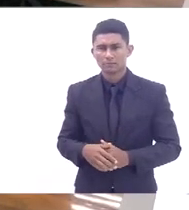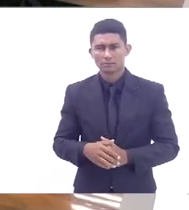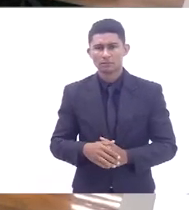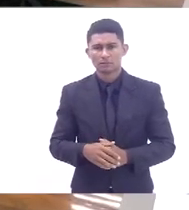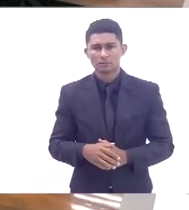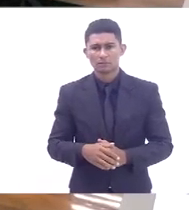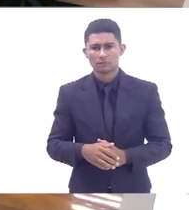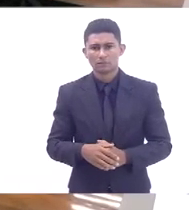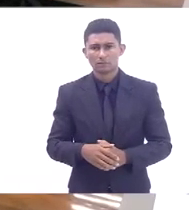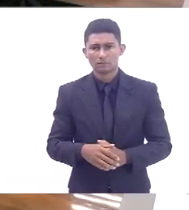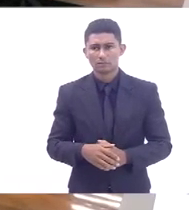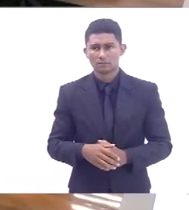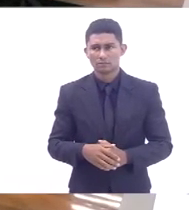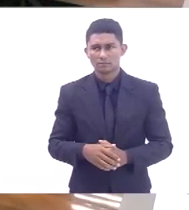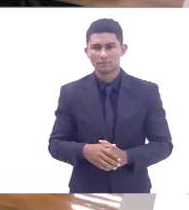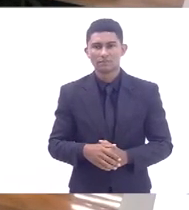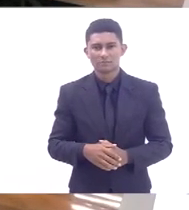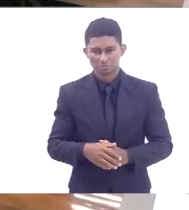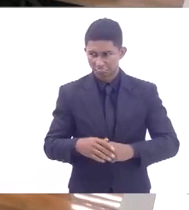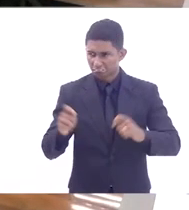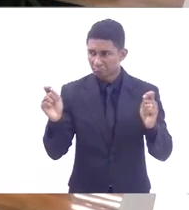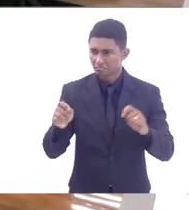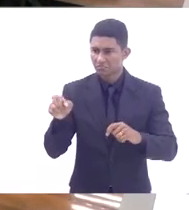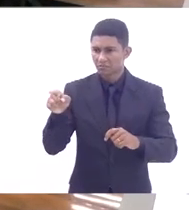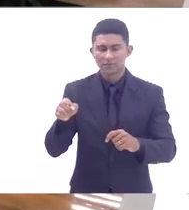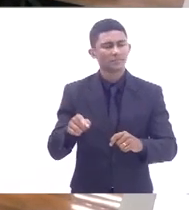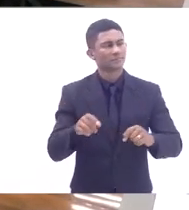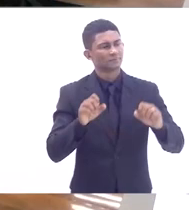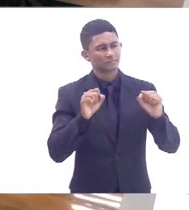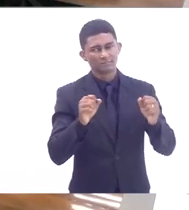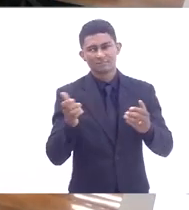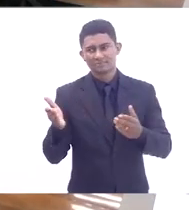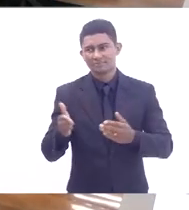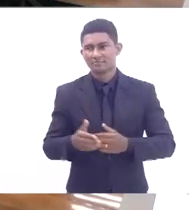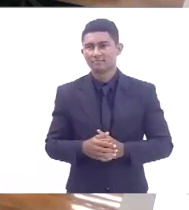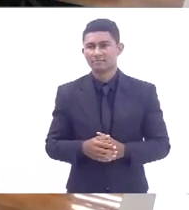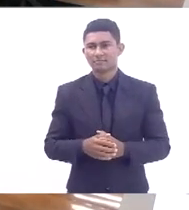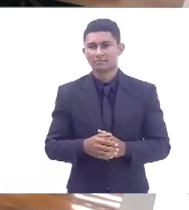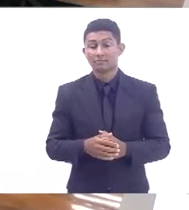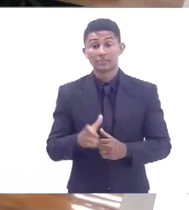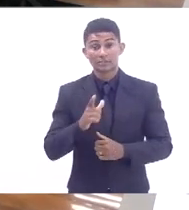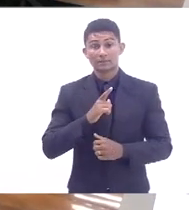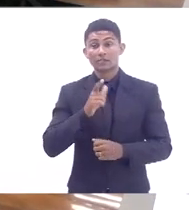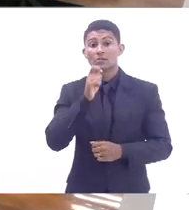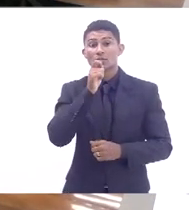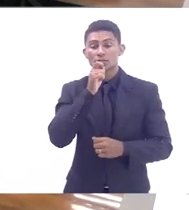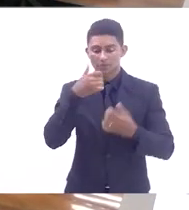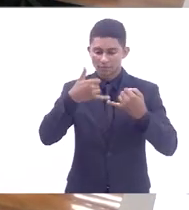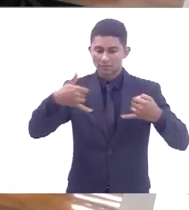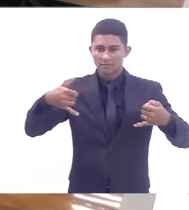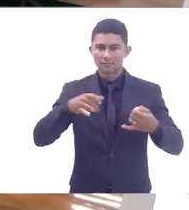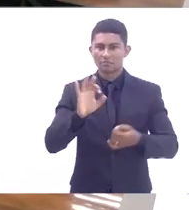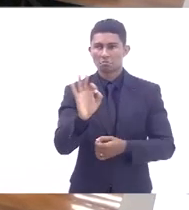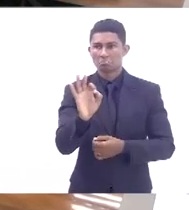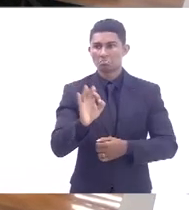veio para usar à vontade acho que hoje lá não vai chegar até ele a temos um sem fio